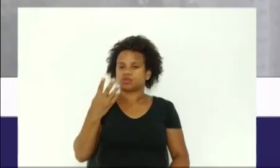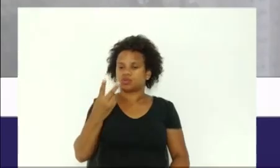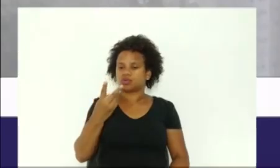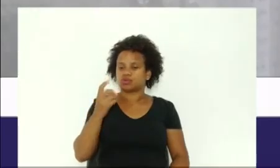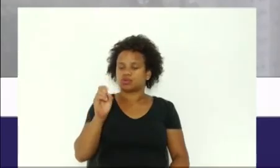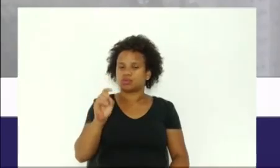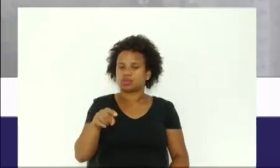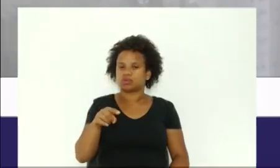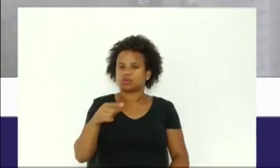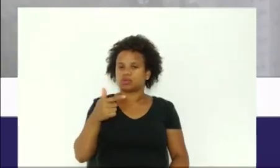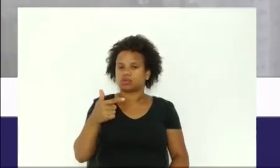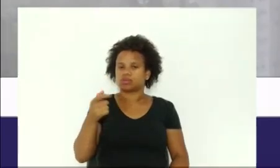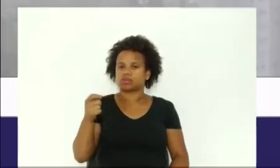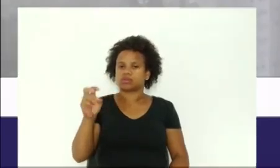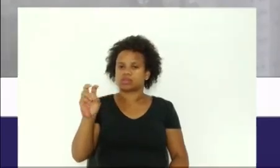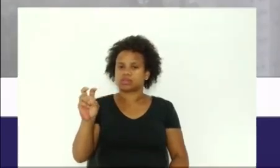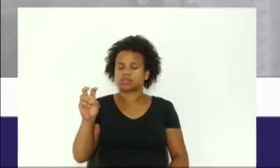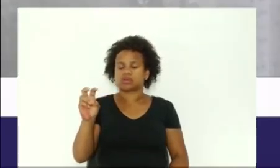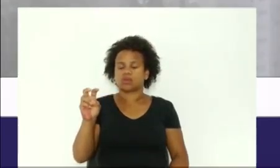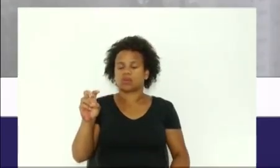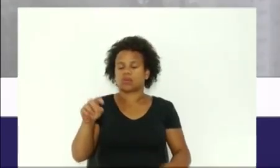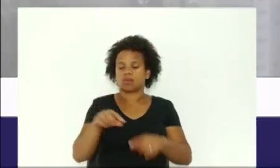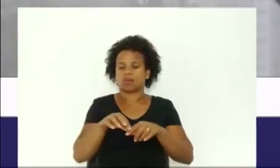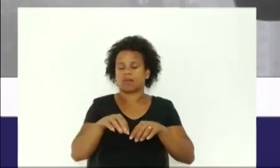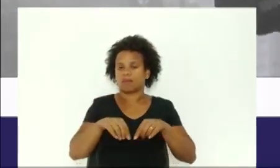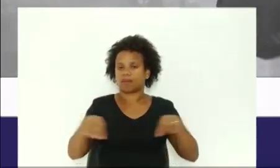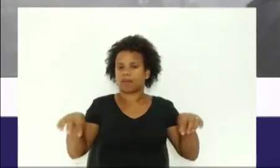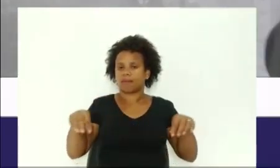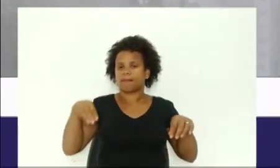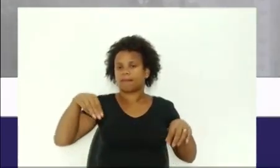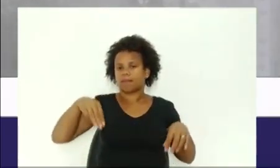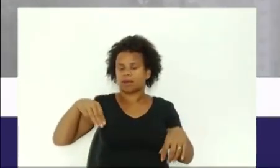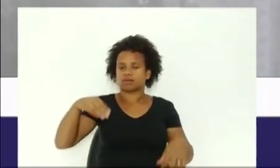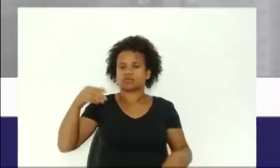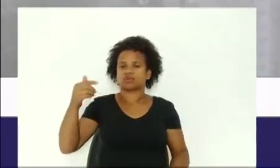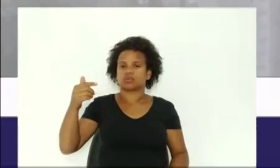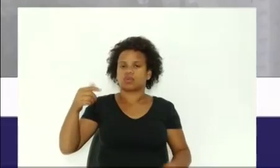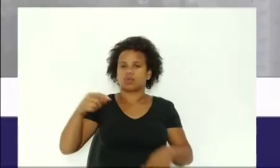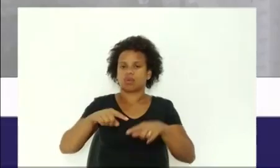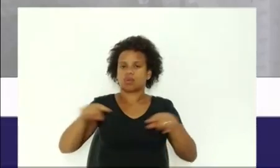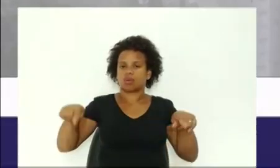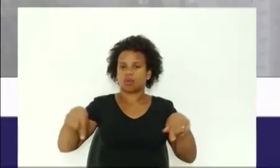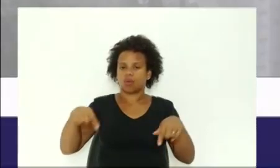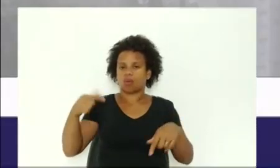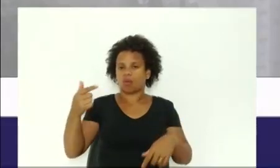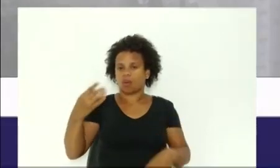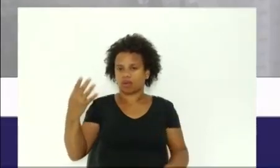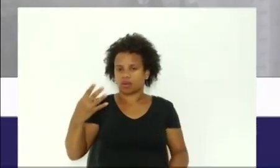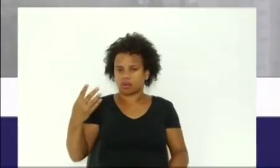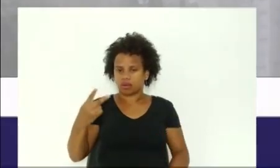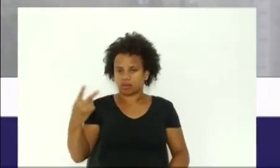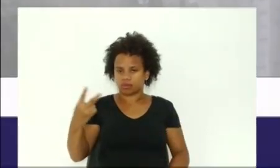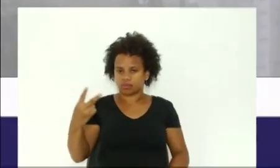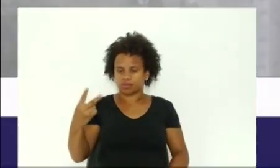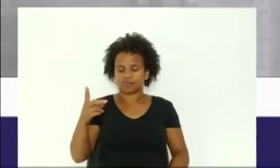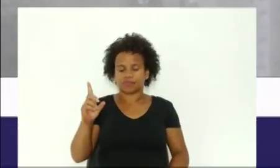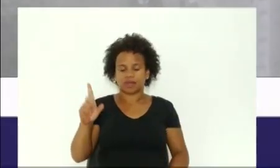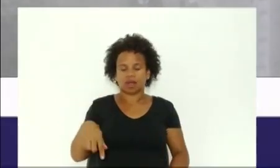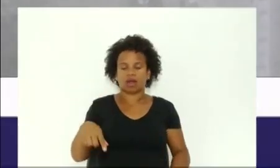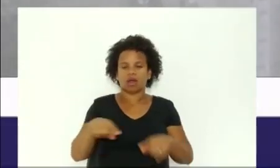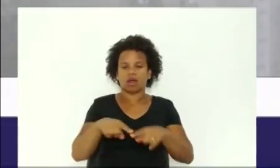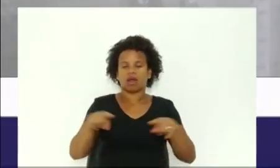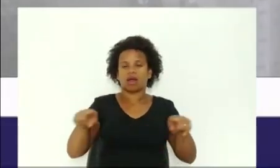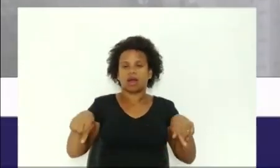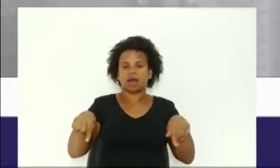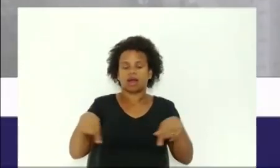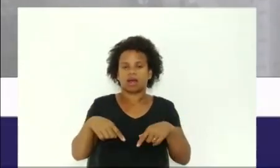2.205 metros quadrados, né? Então imaginem os senhores e senhoras, né? Uma área onde a intenção é ter